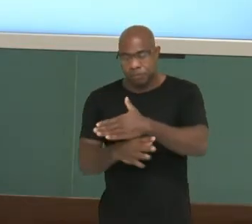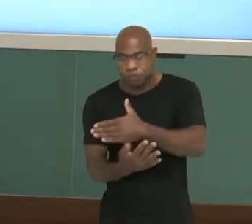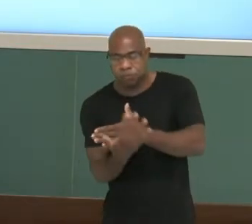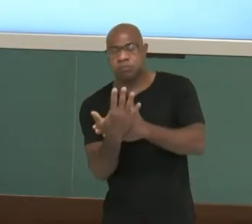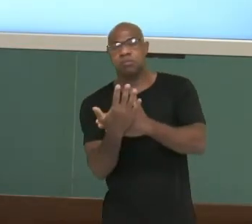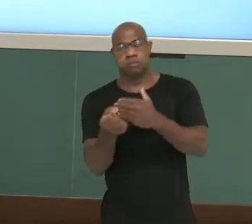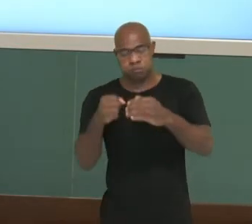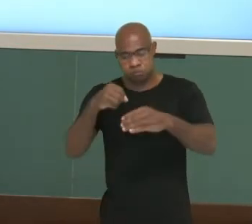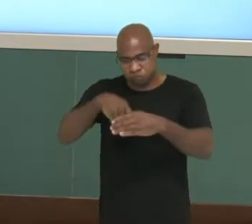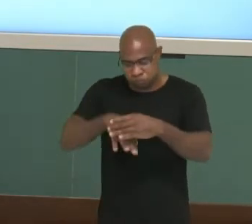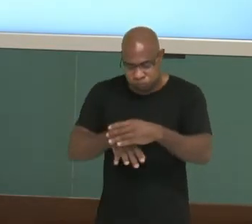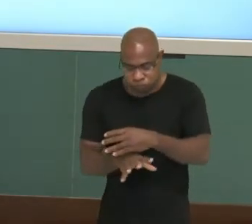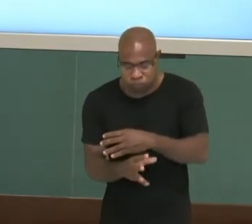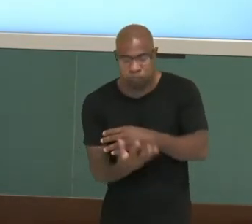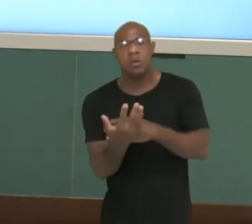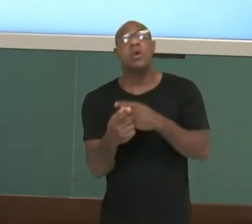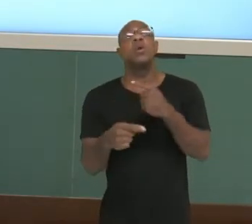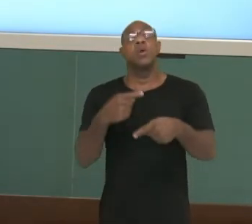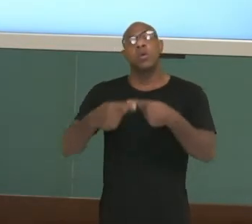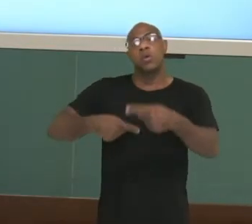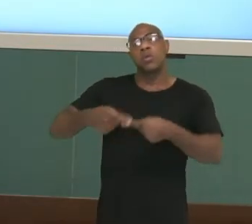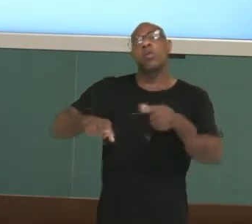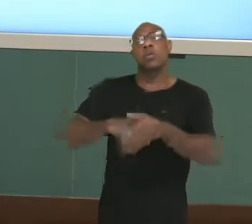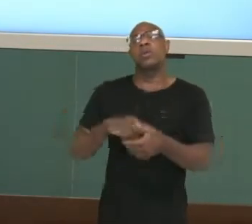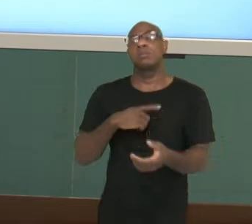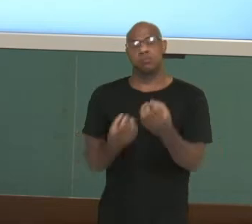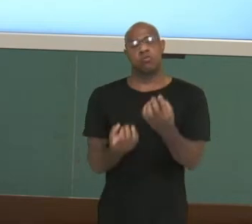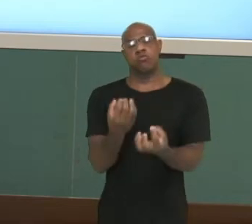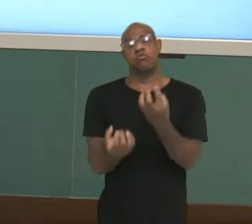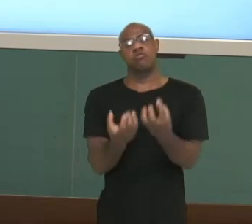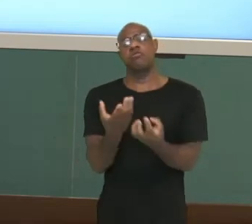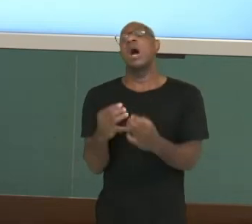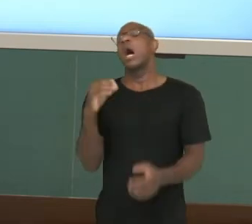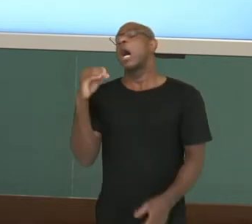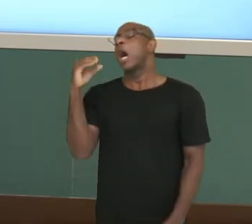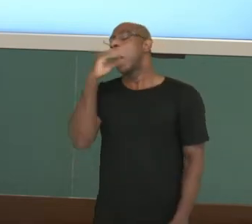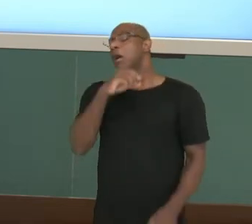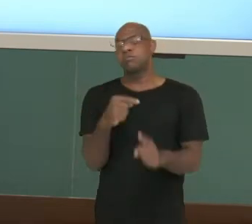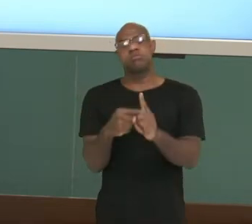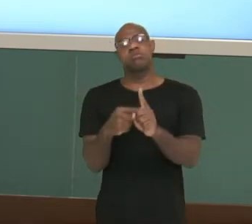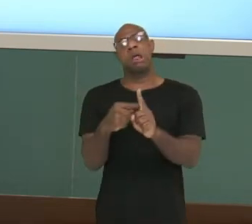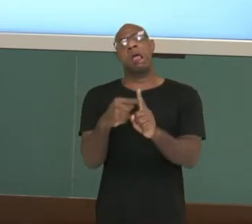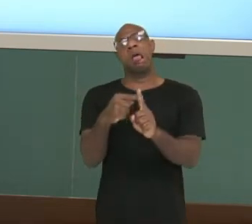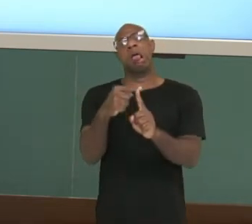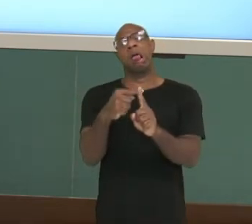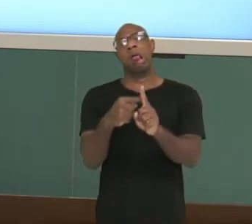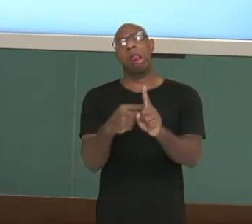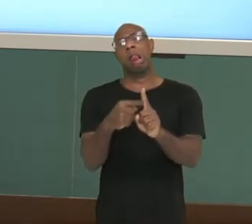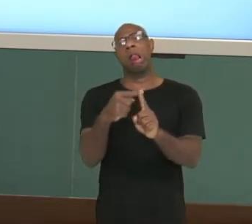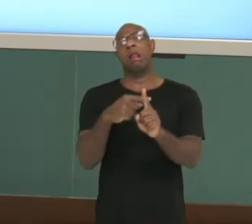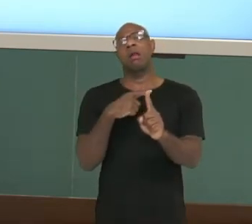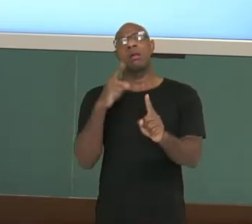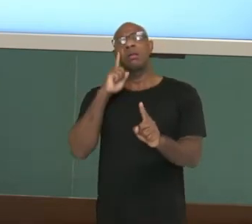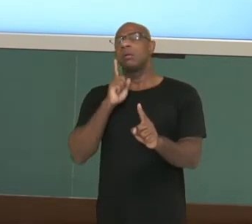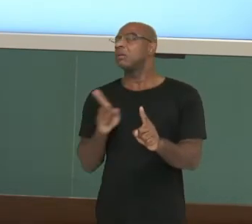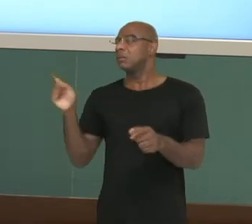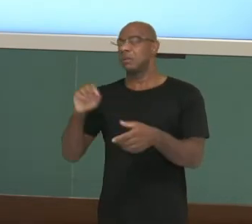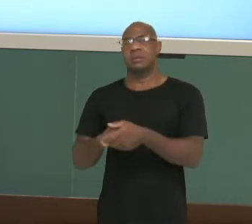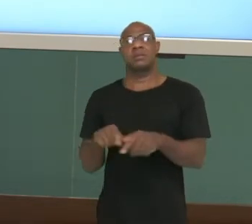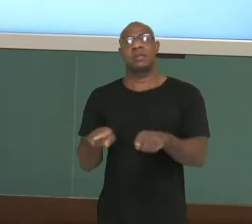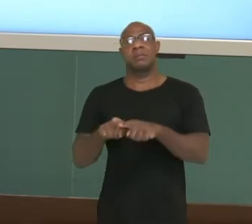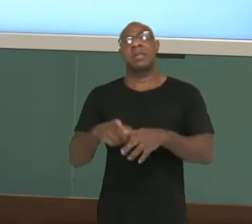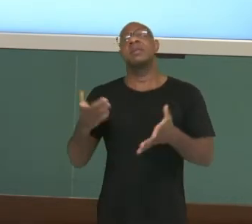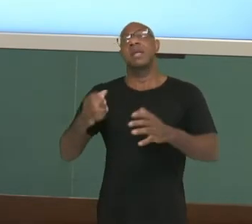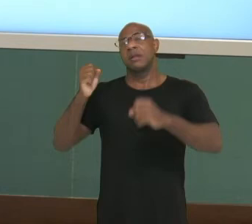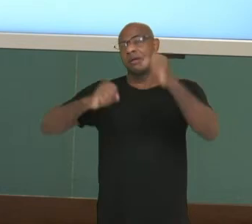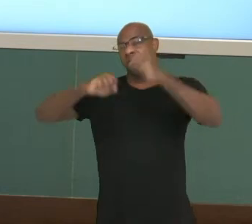quando submetido à queima, libera uma grande quantidade de calor utilizado aqui na indústria siderúrgica e